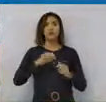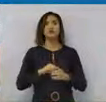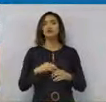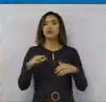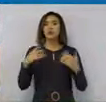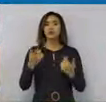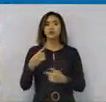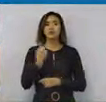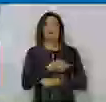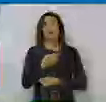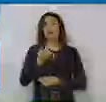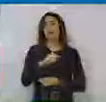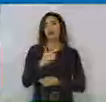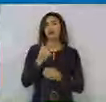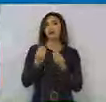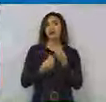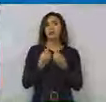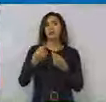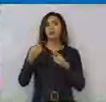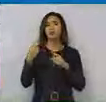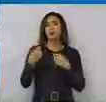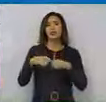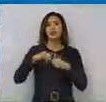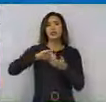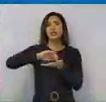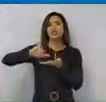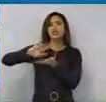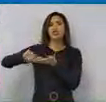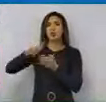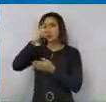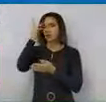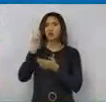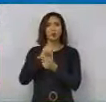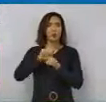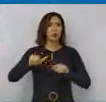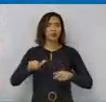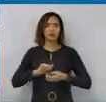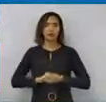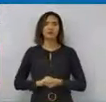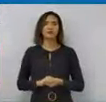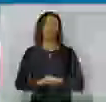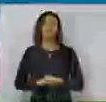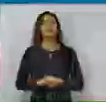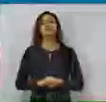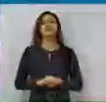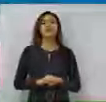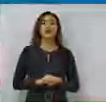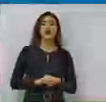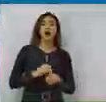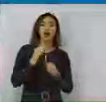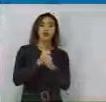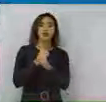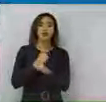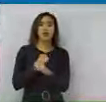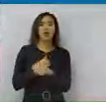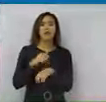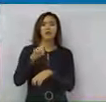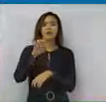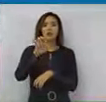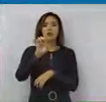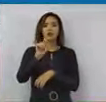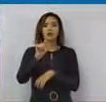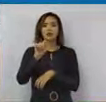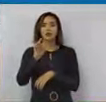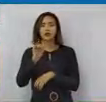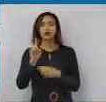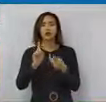não teremos desapropriações no projeto. As obras de adutoras e coletores de esgoto de maior diâmetro,